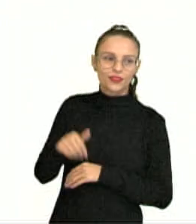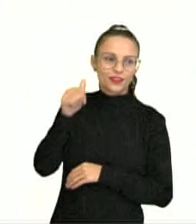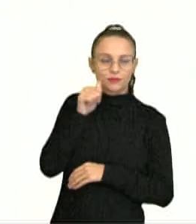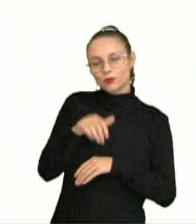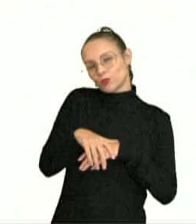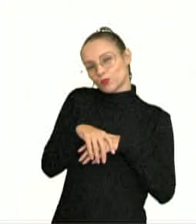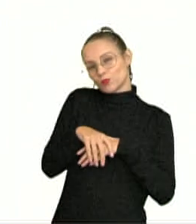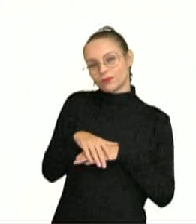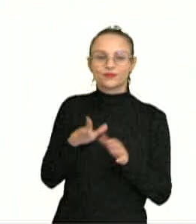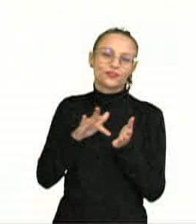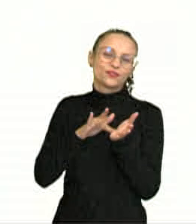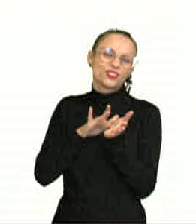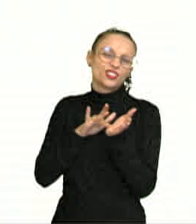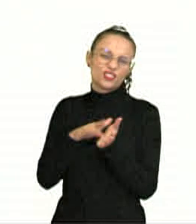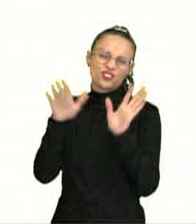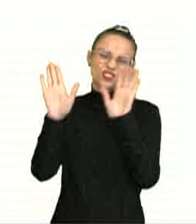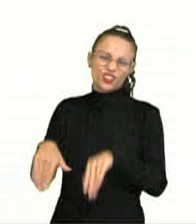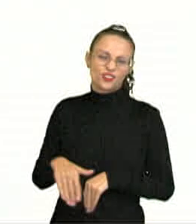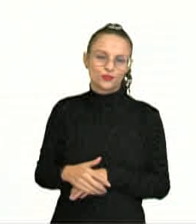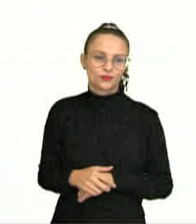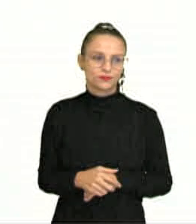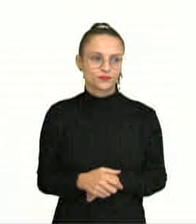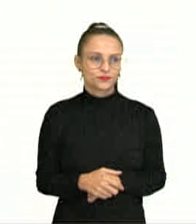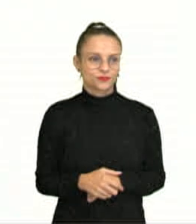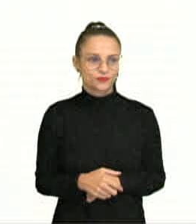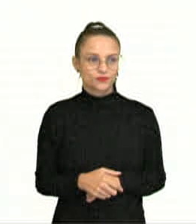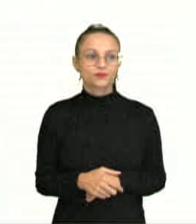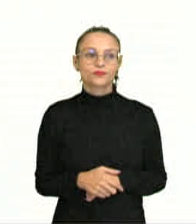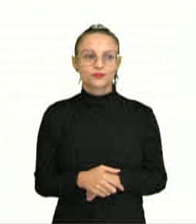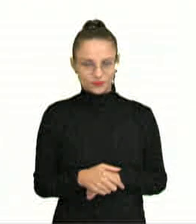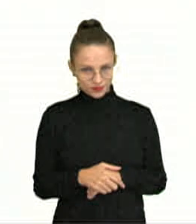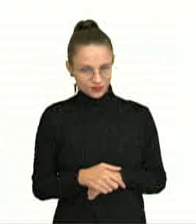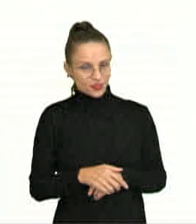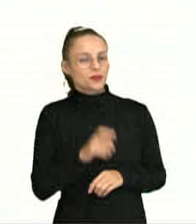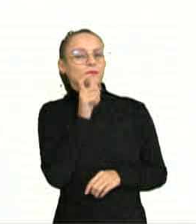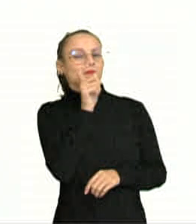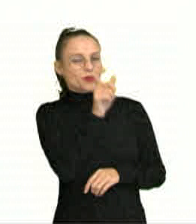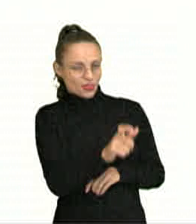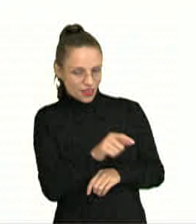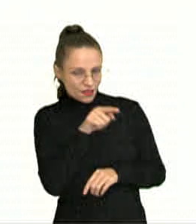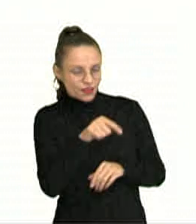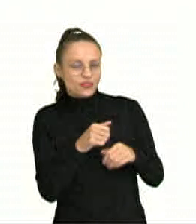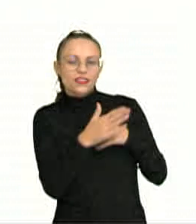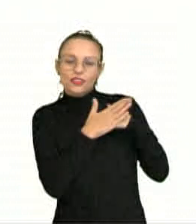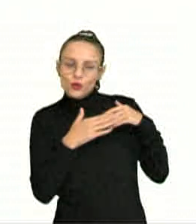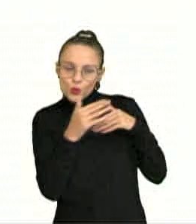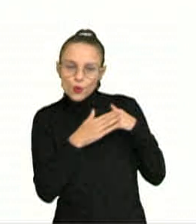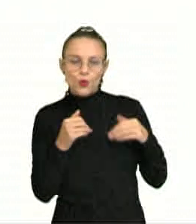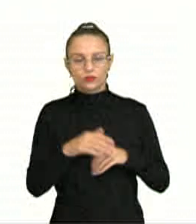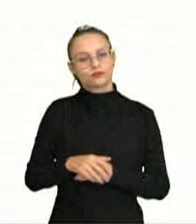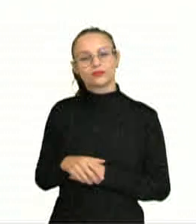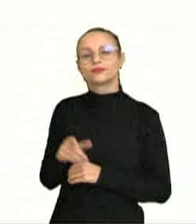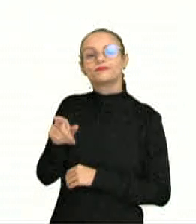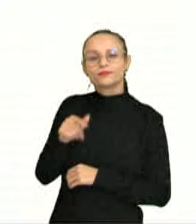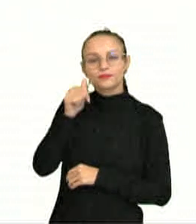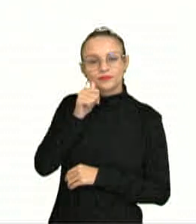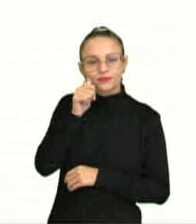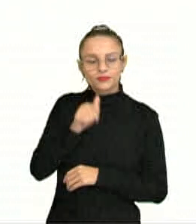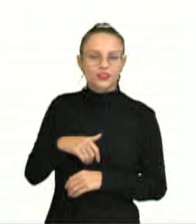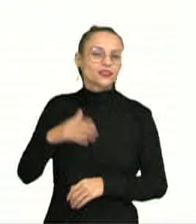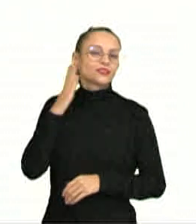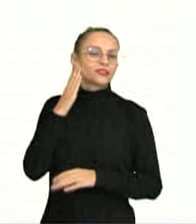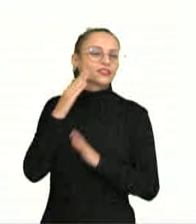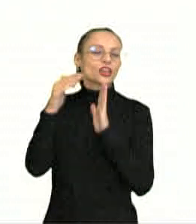bico. Fingido. Tião, palavra dengosa. Maria, sei